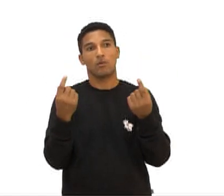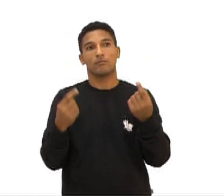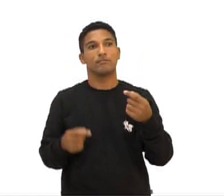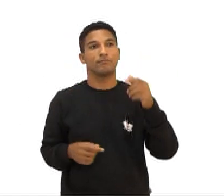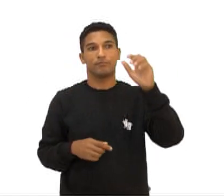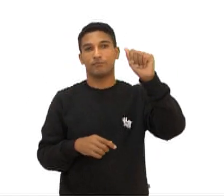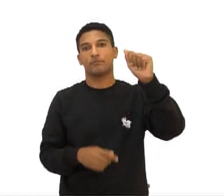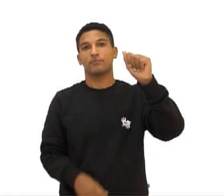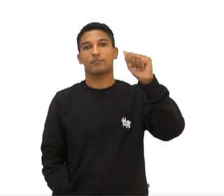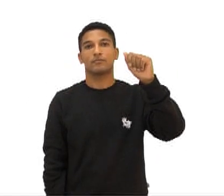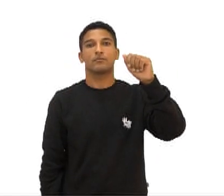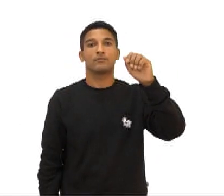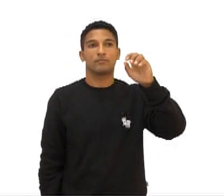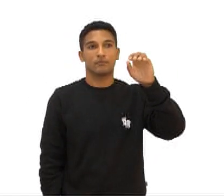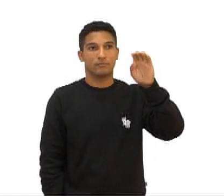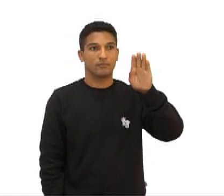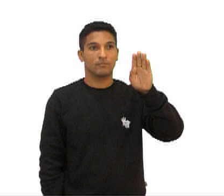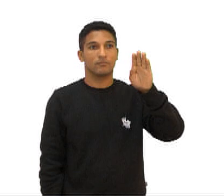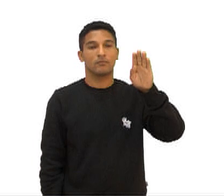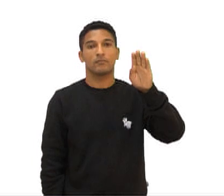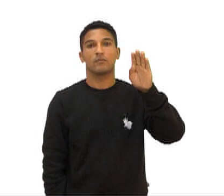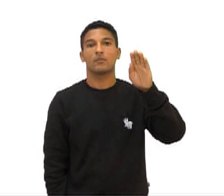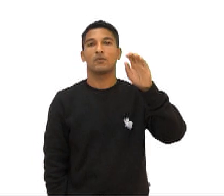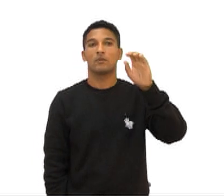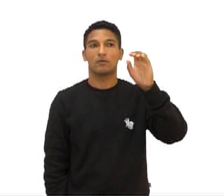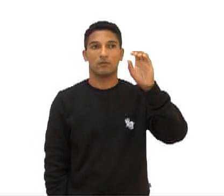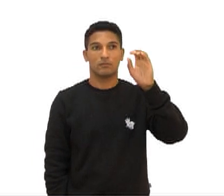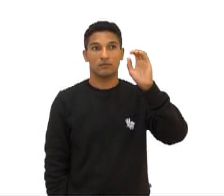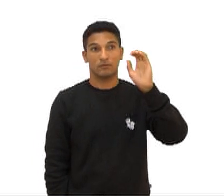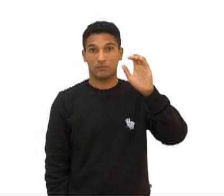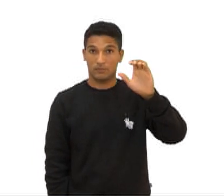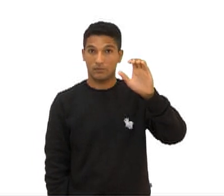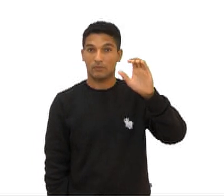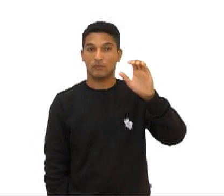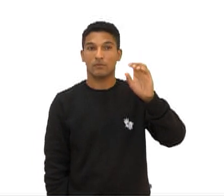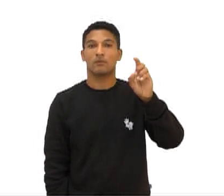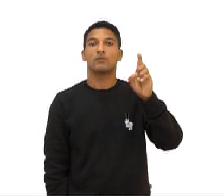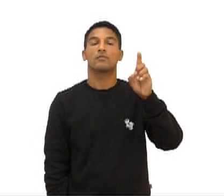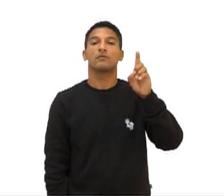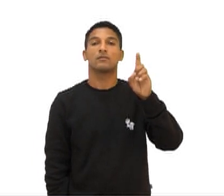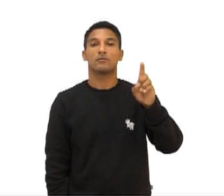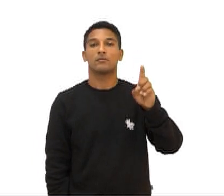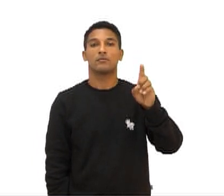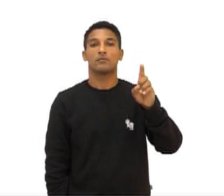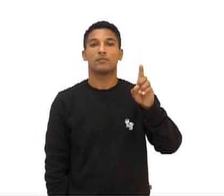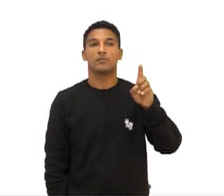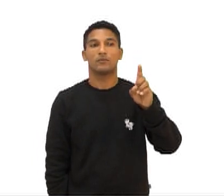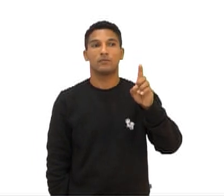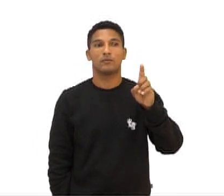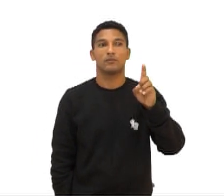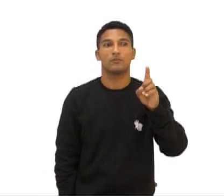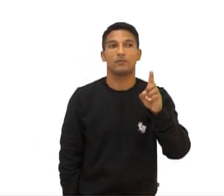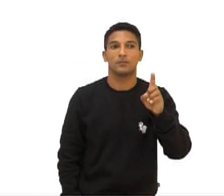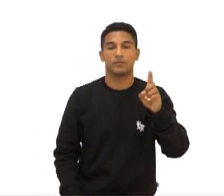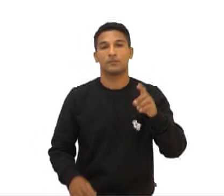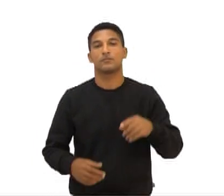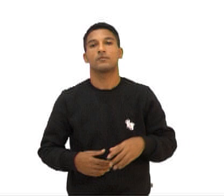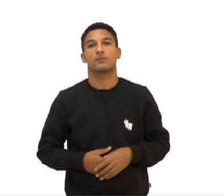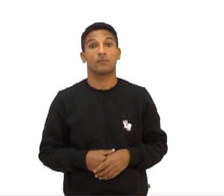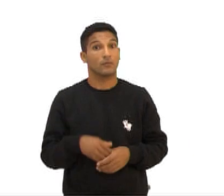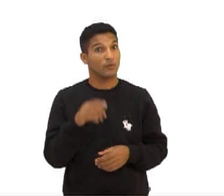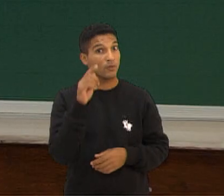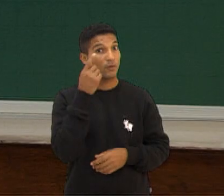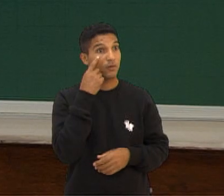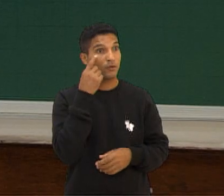substantiva objetiva indireta, C, substantiva predicativa, D, substantiva objetiva direta. Veja